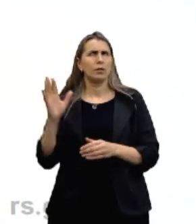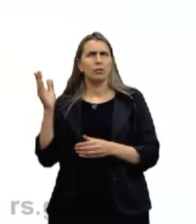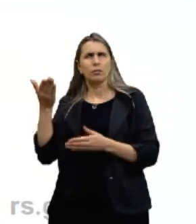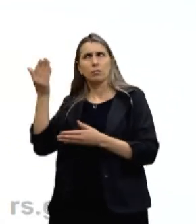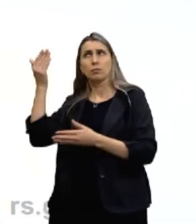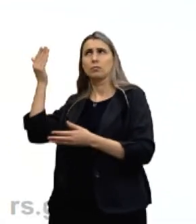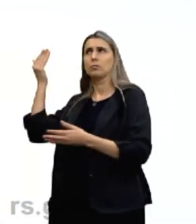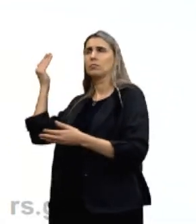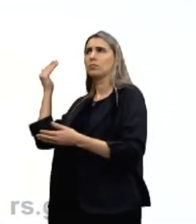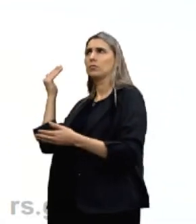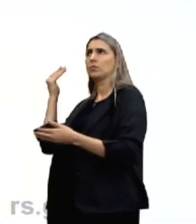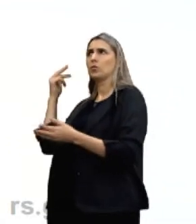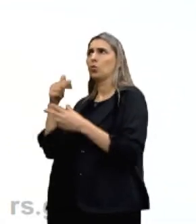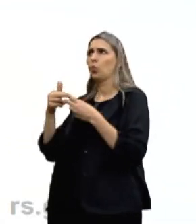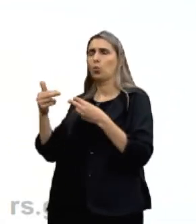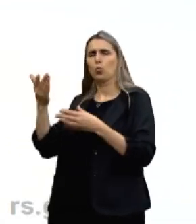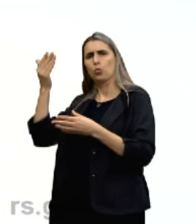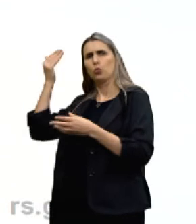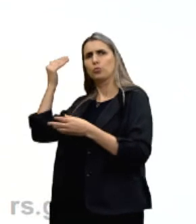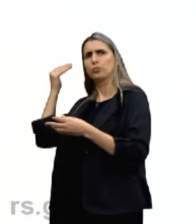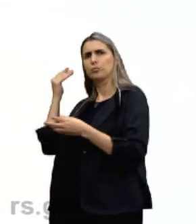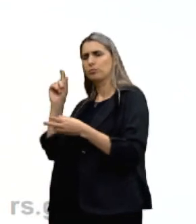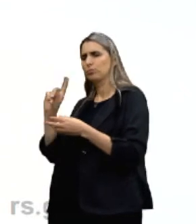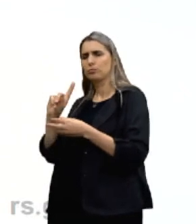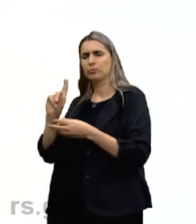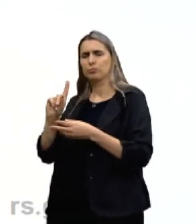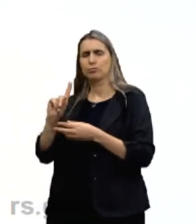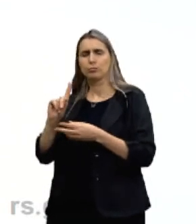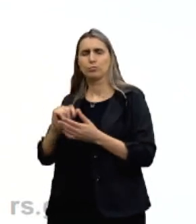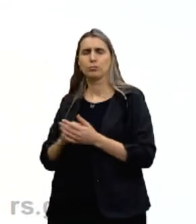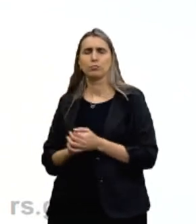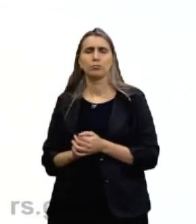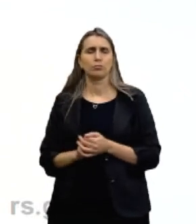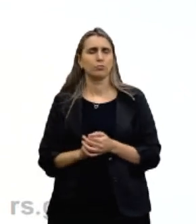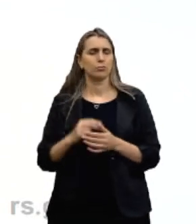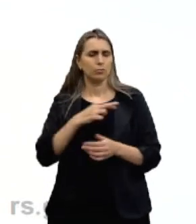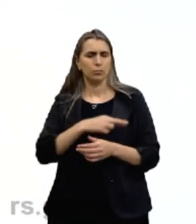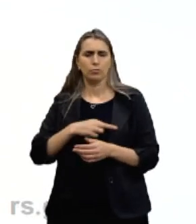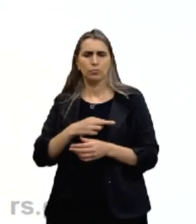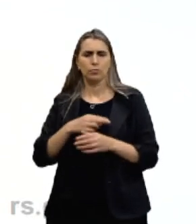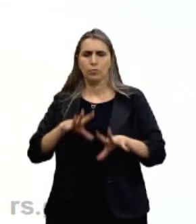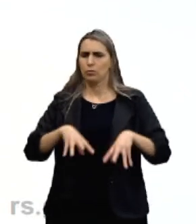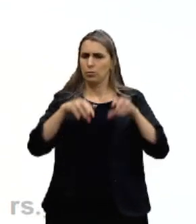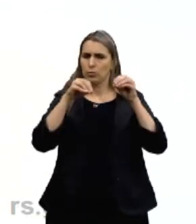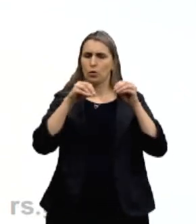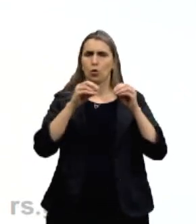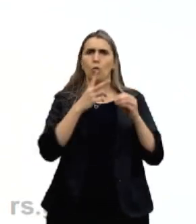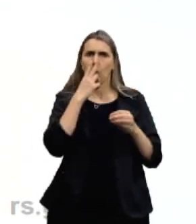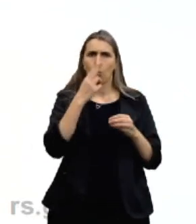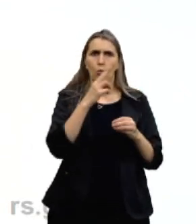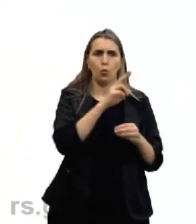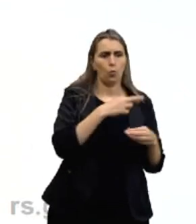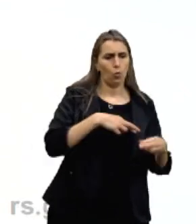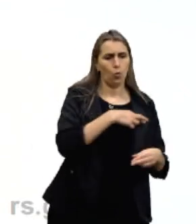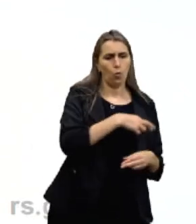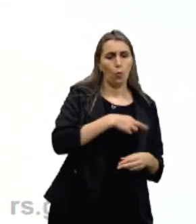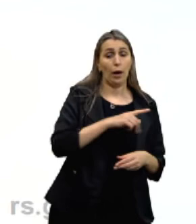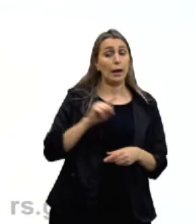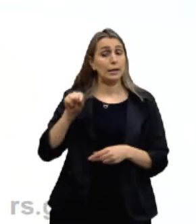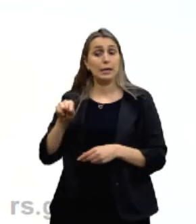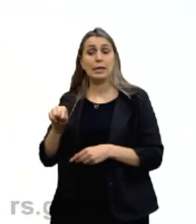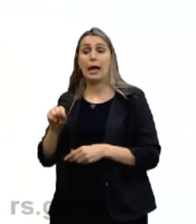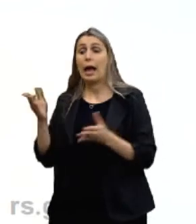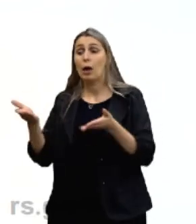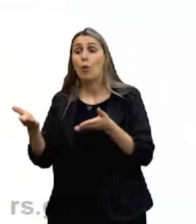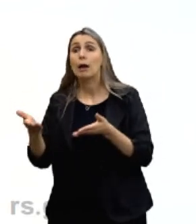mais buscar elementos lá na no romance medieval como fizeram os românticos eles vão